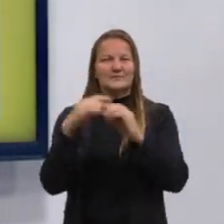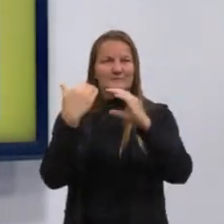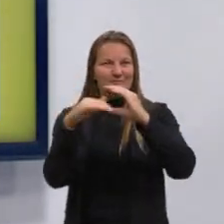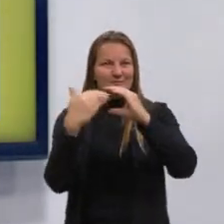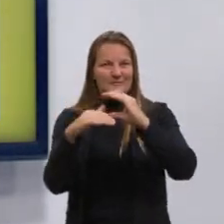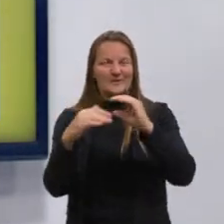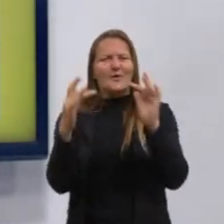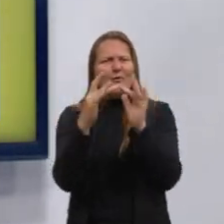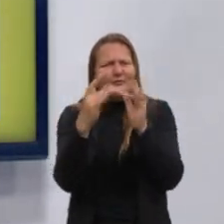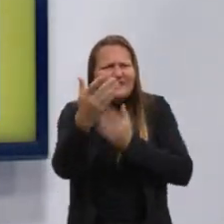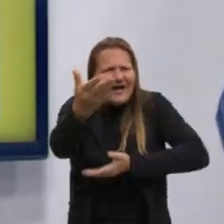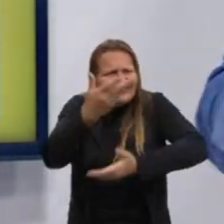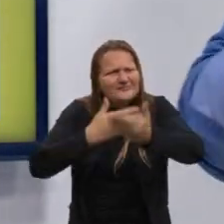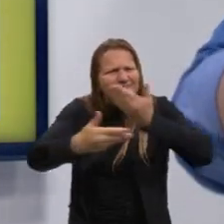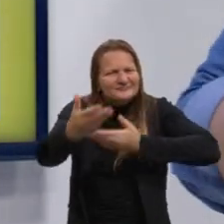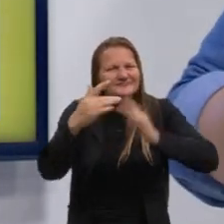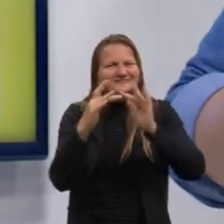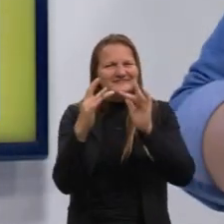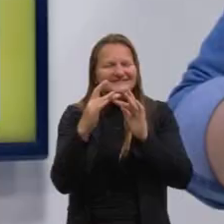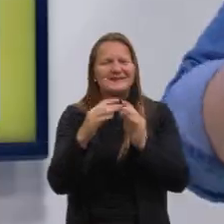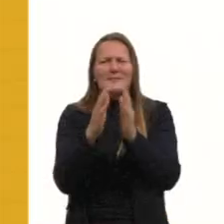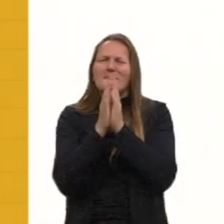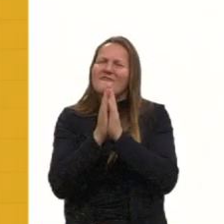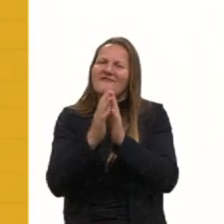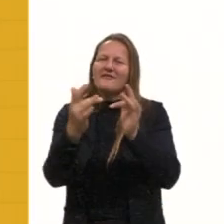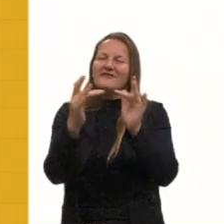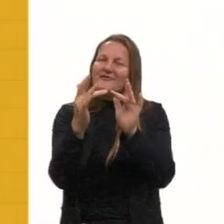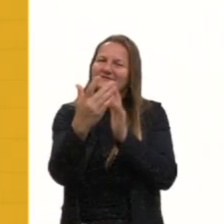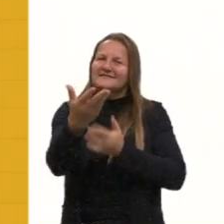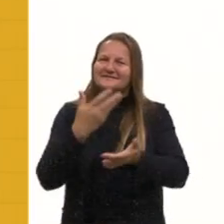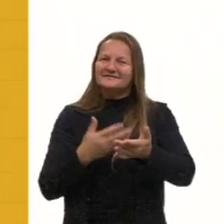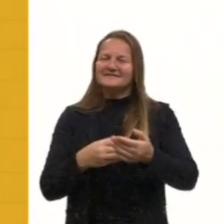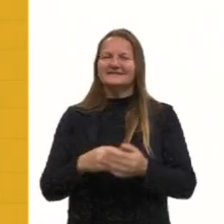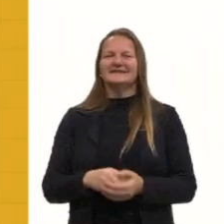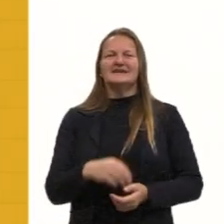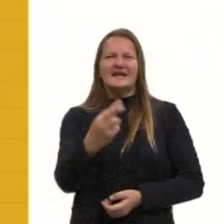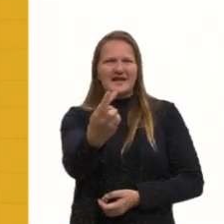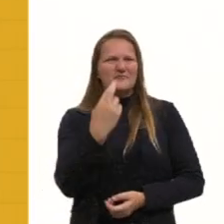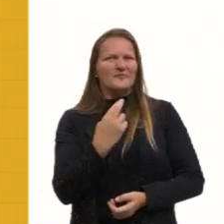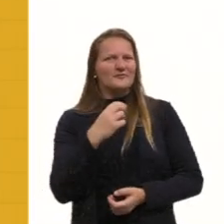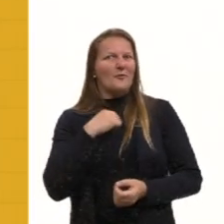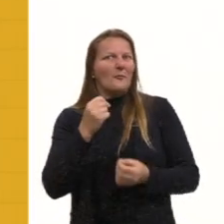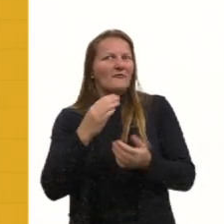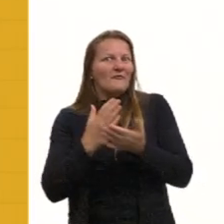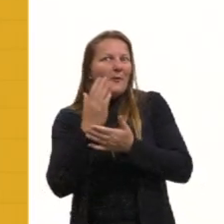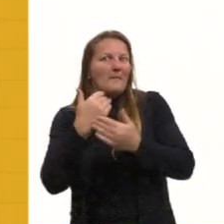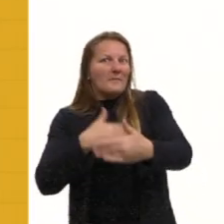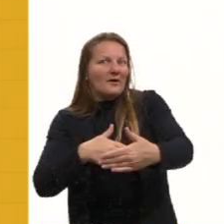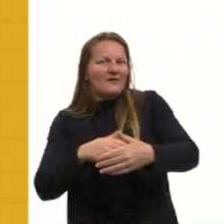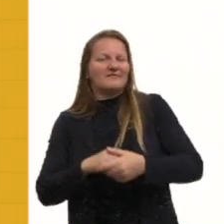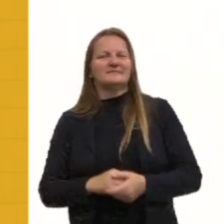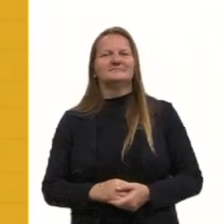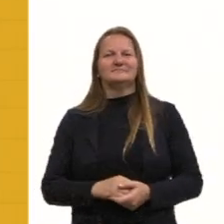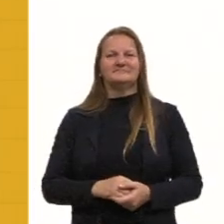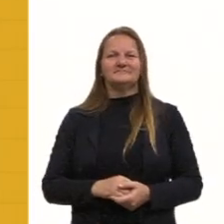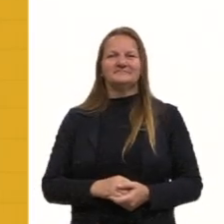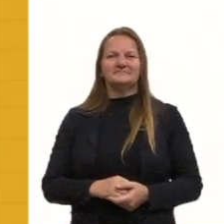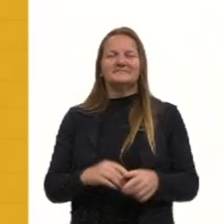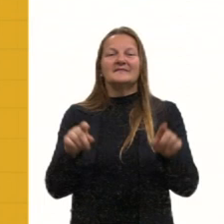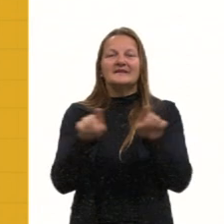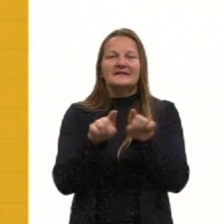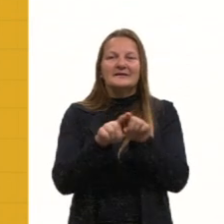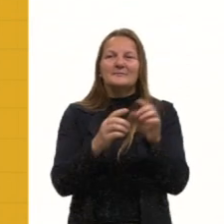entra em contato gente peço para vocês deixem o feedback e como que vocês foram nas provas e também